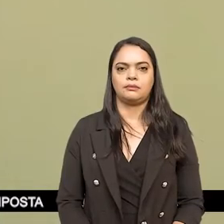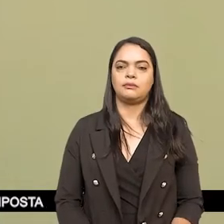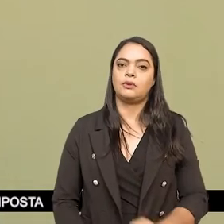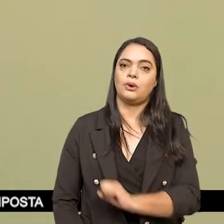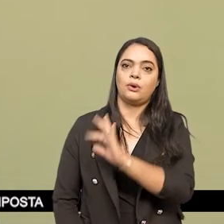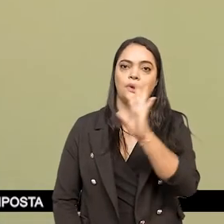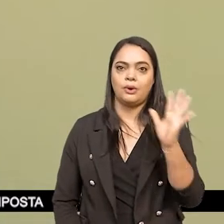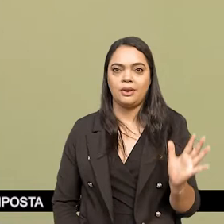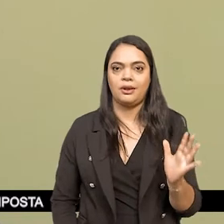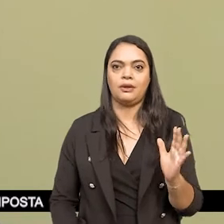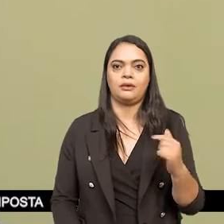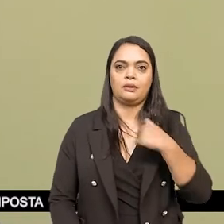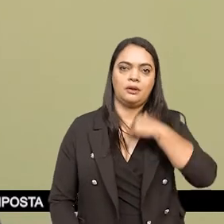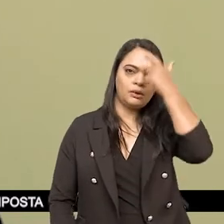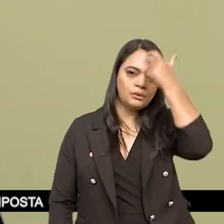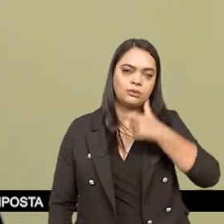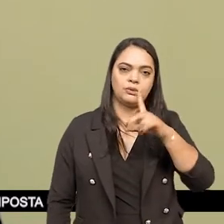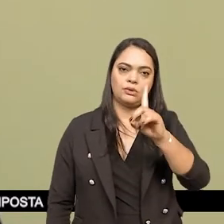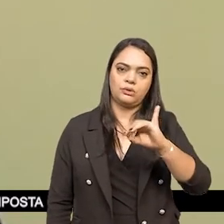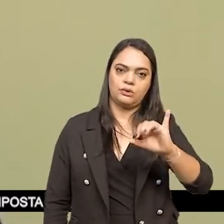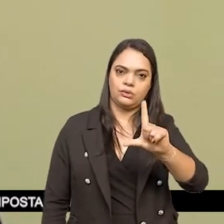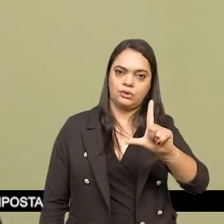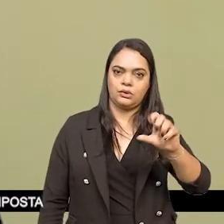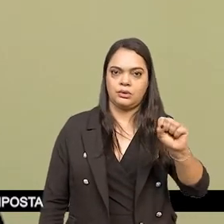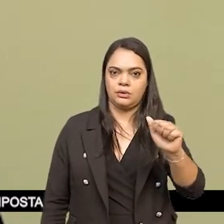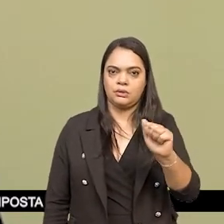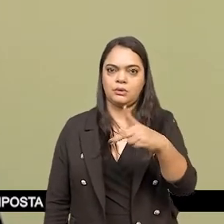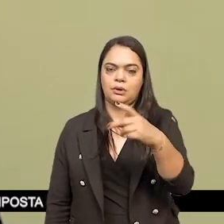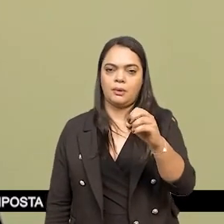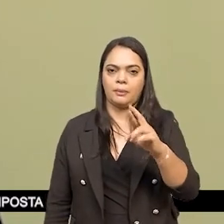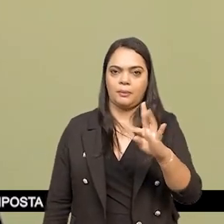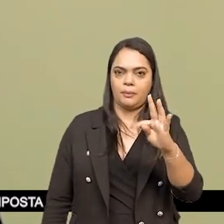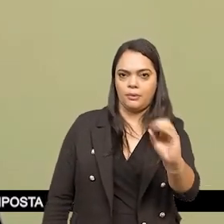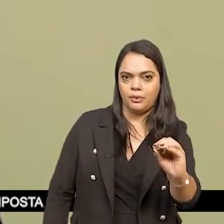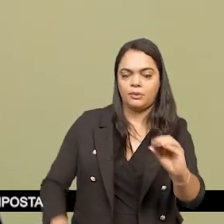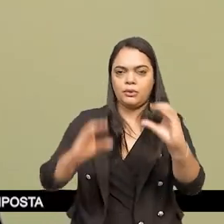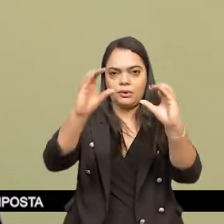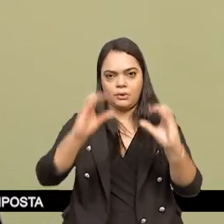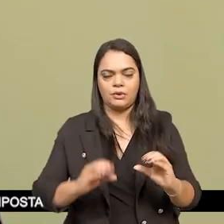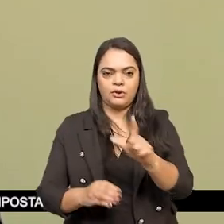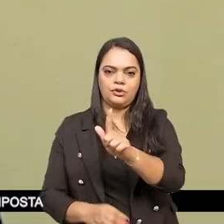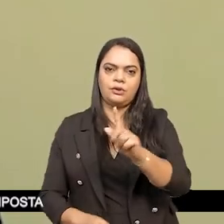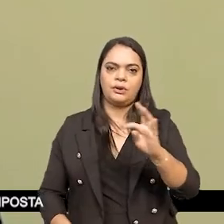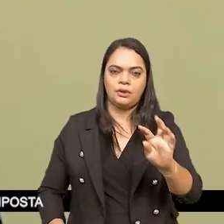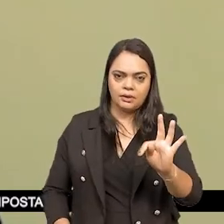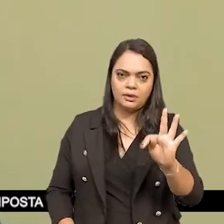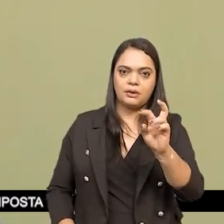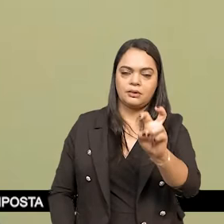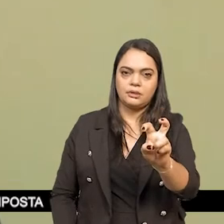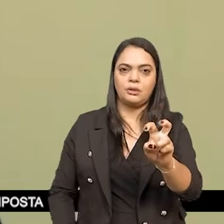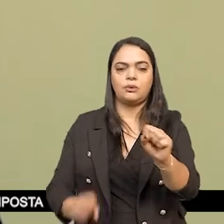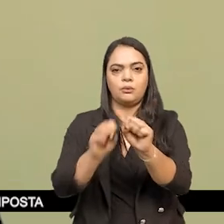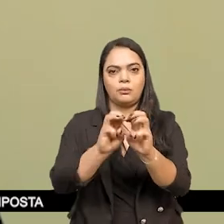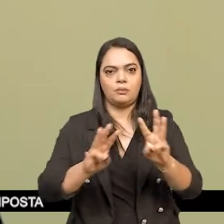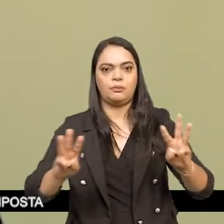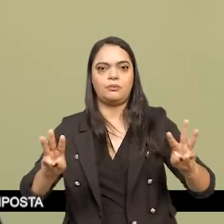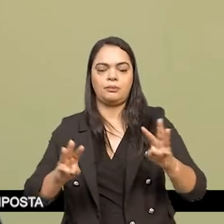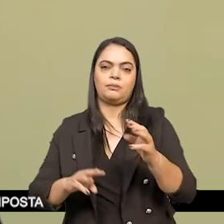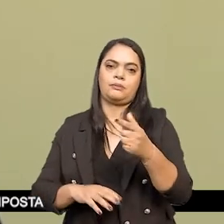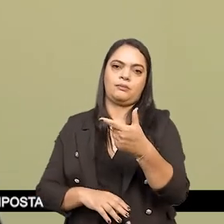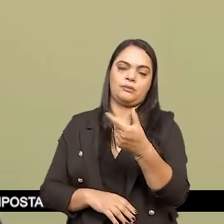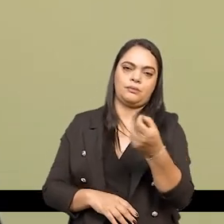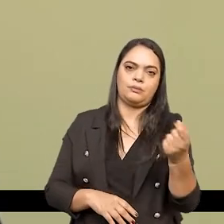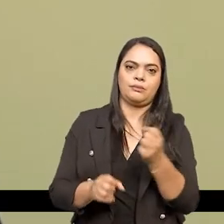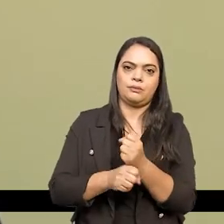Olá, sou Dilza Porto, uma das coordenadoras do GT5 do Portal do Bicentenário. Uma iniciativa em